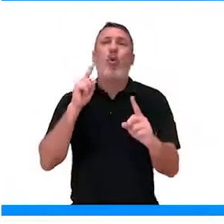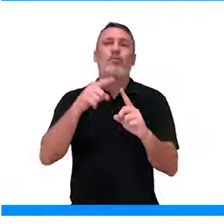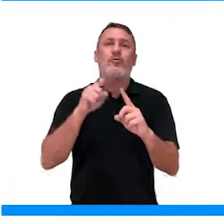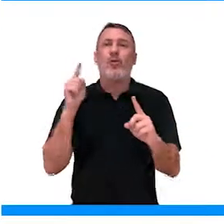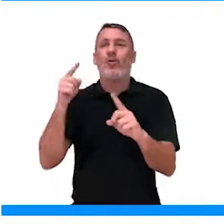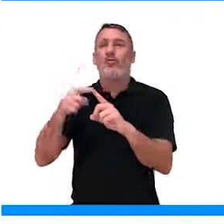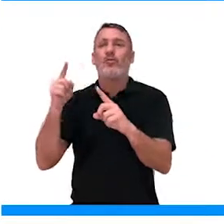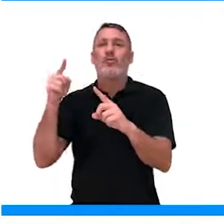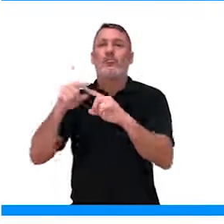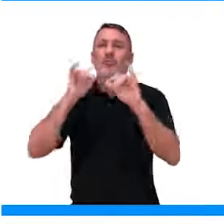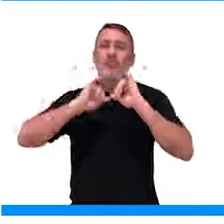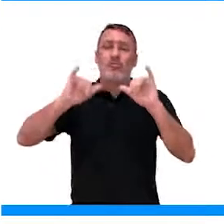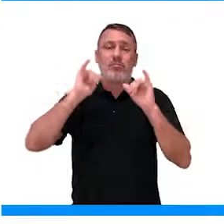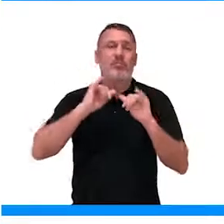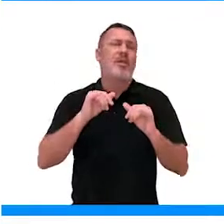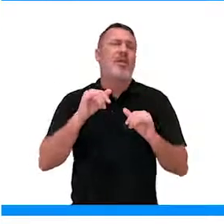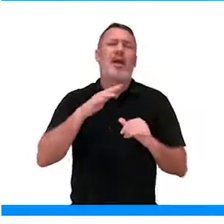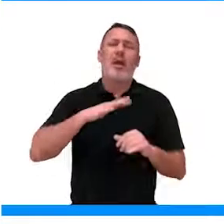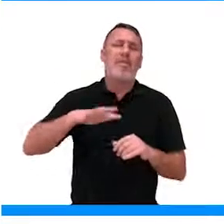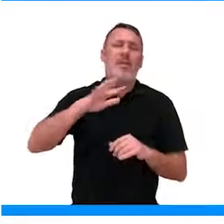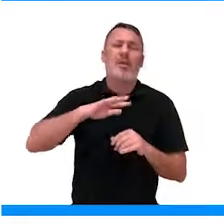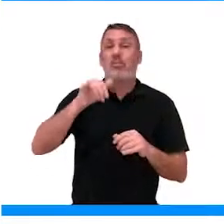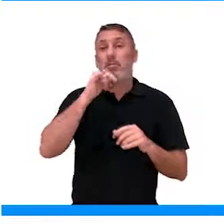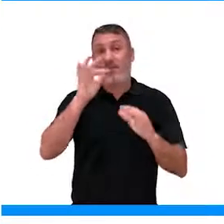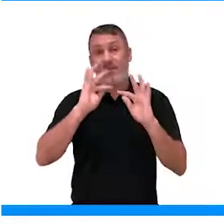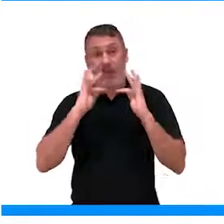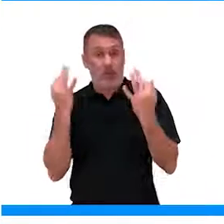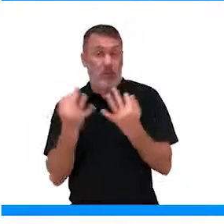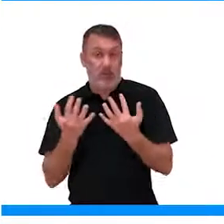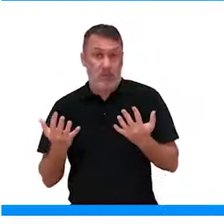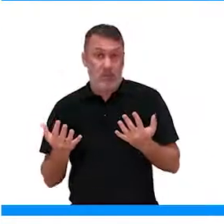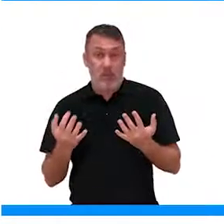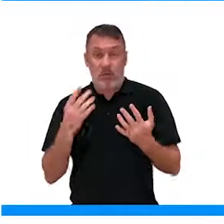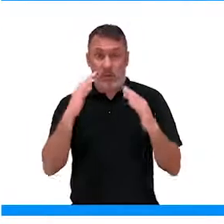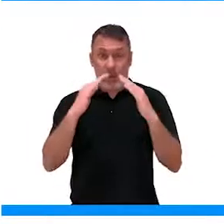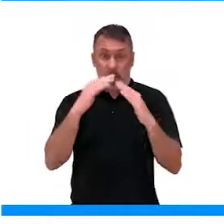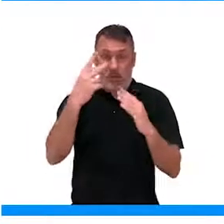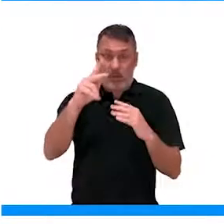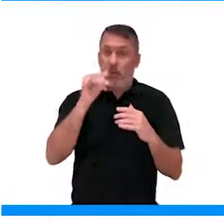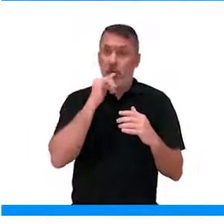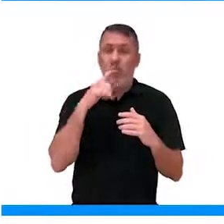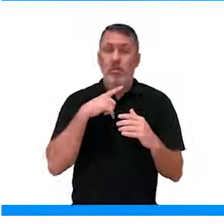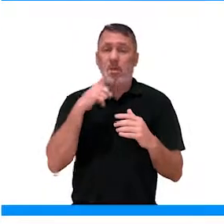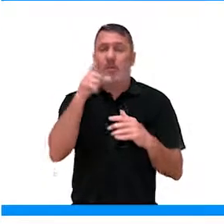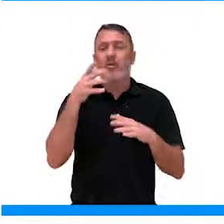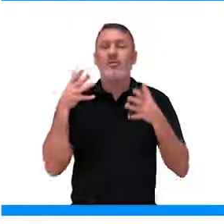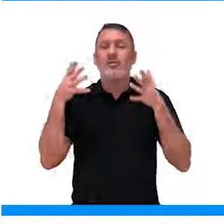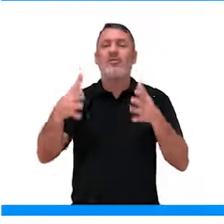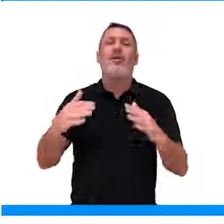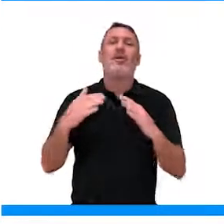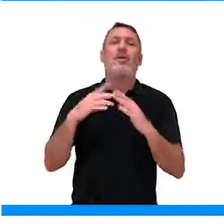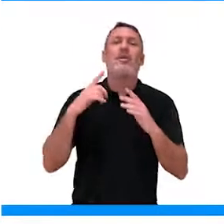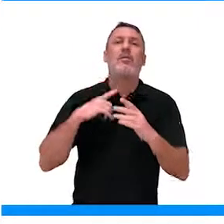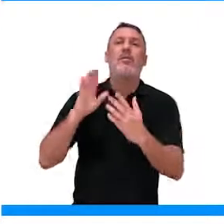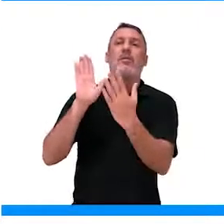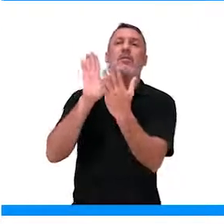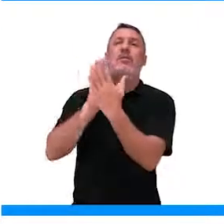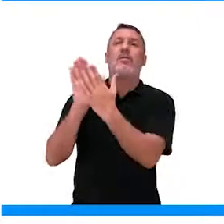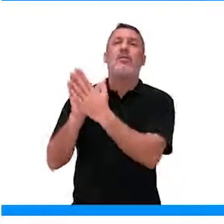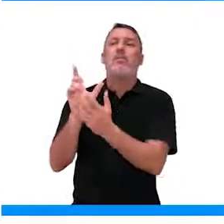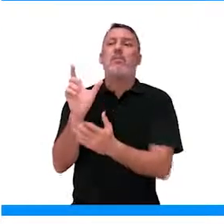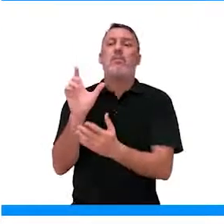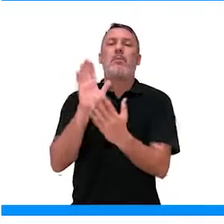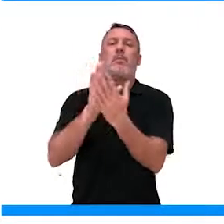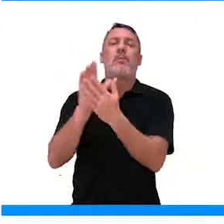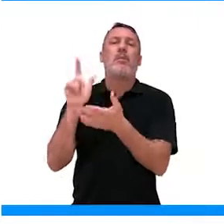ambiente publicitário, educacional, familiar, se você pegar na nossa própria casa, pode ser que tenha um bilhete, que hoje